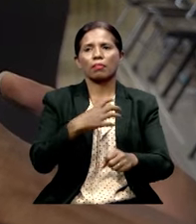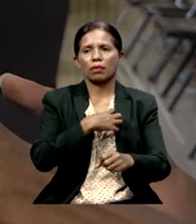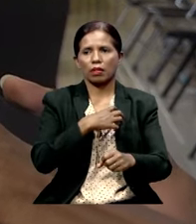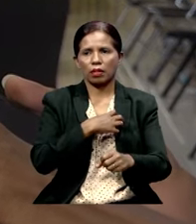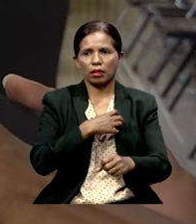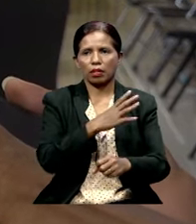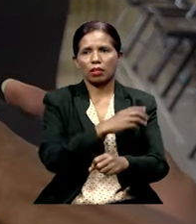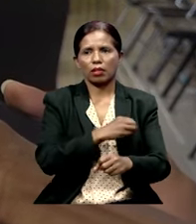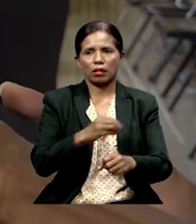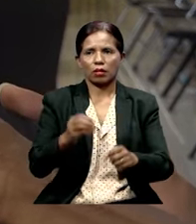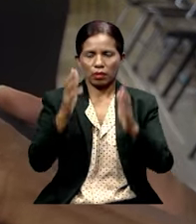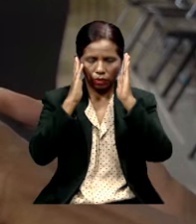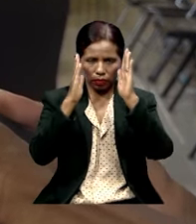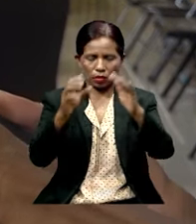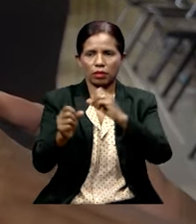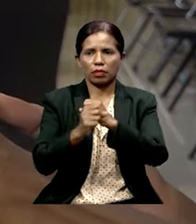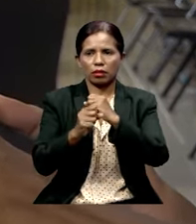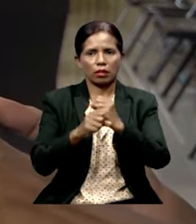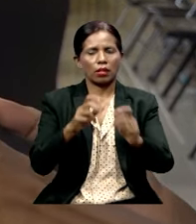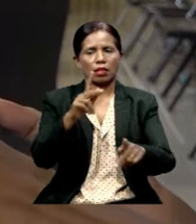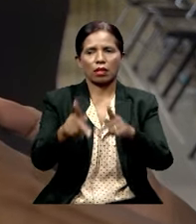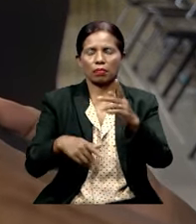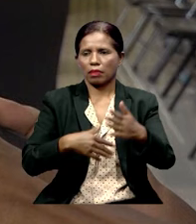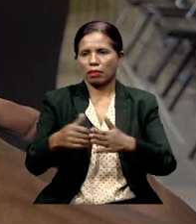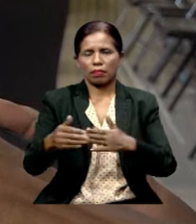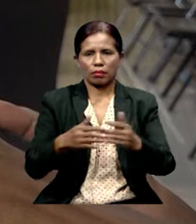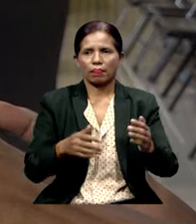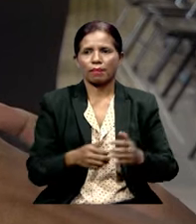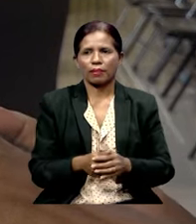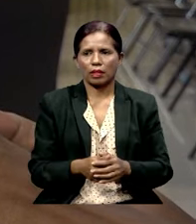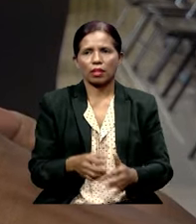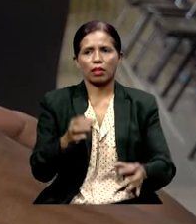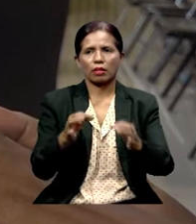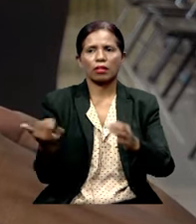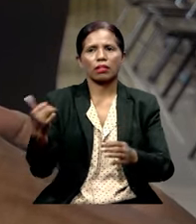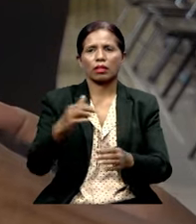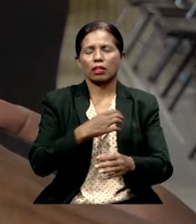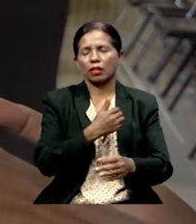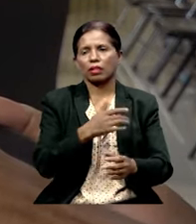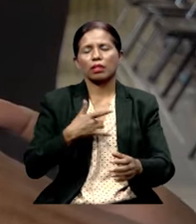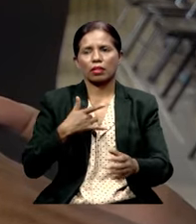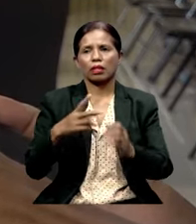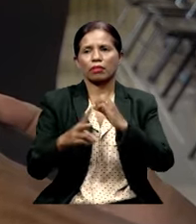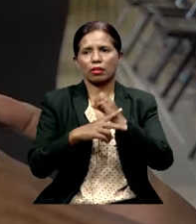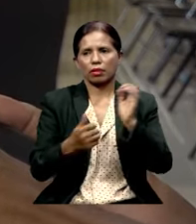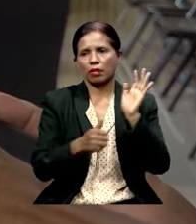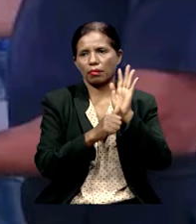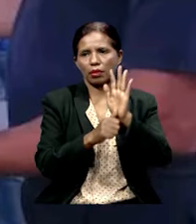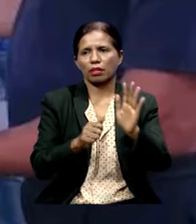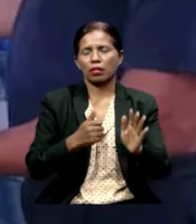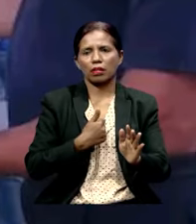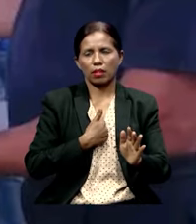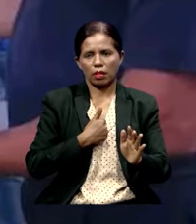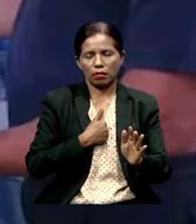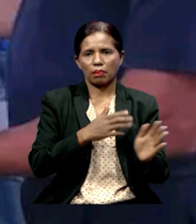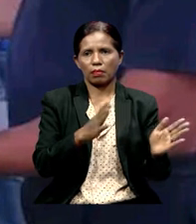ni alvo maka suspeito los ba ema bai bai. Mebe se kare sira sinti sai vitima se tem que apresenta sira ne amparo di processa ga.